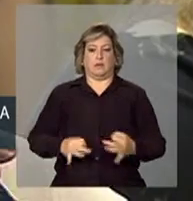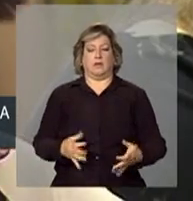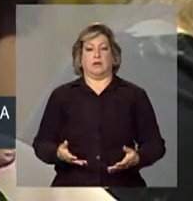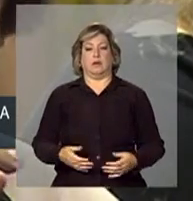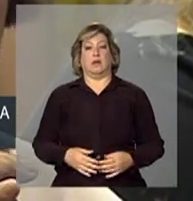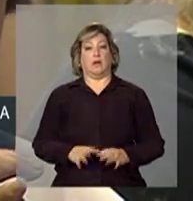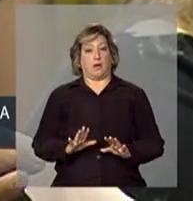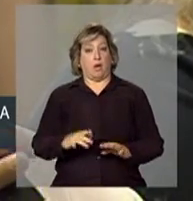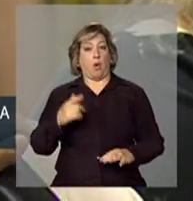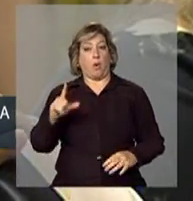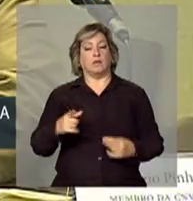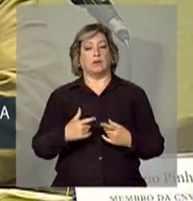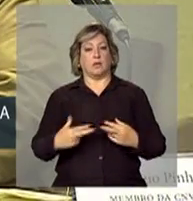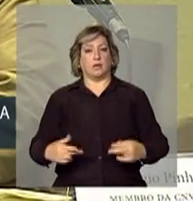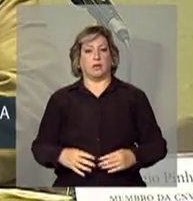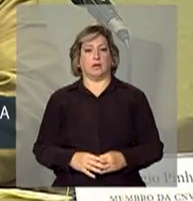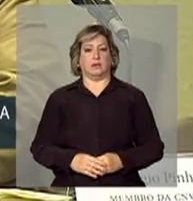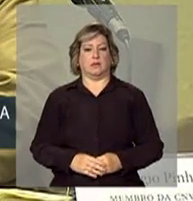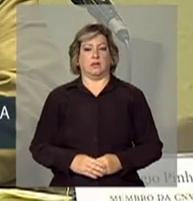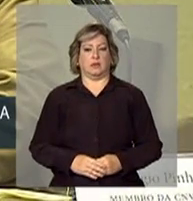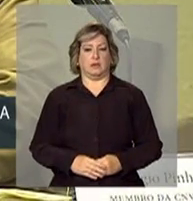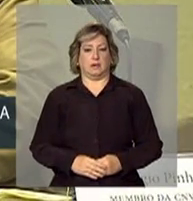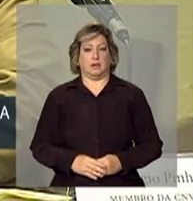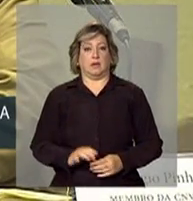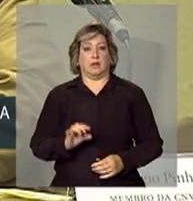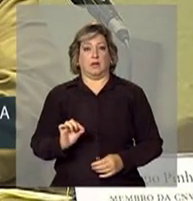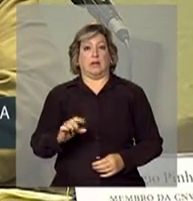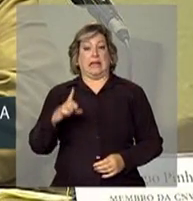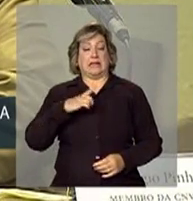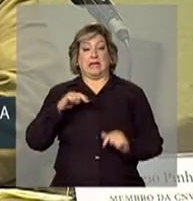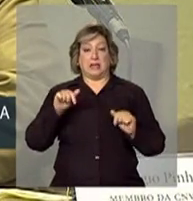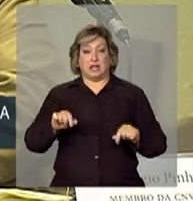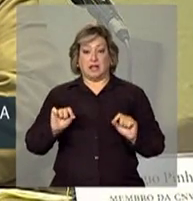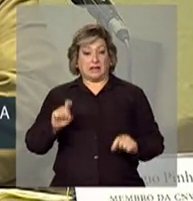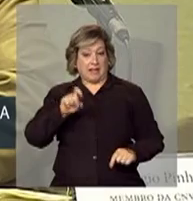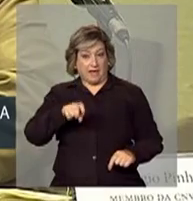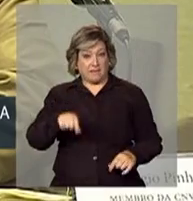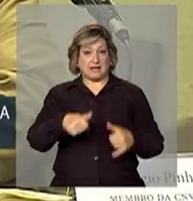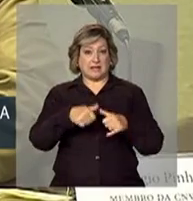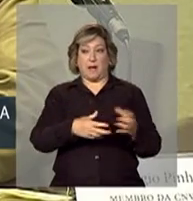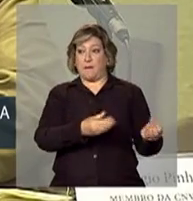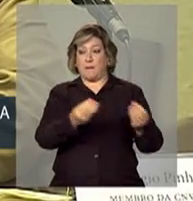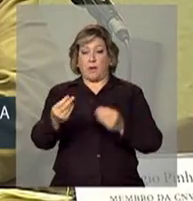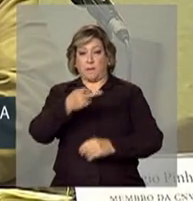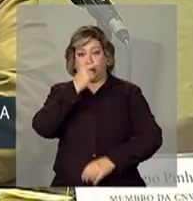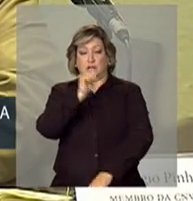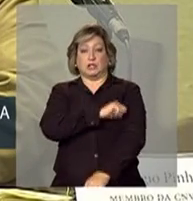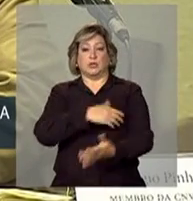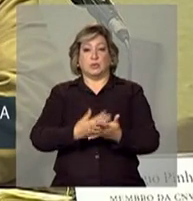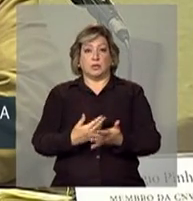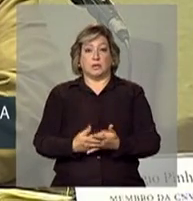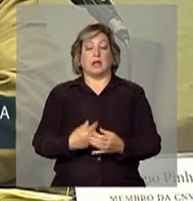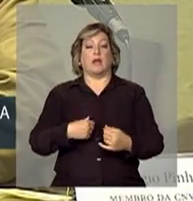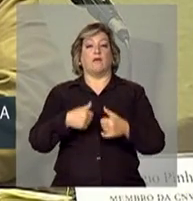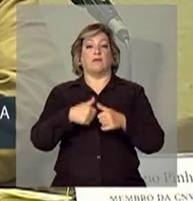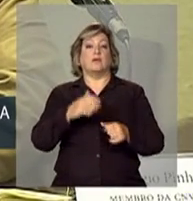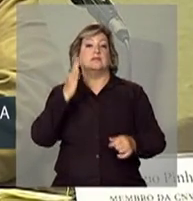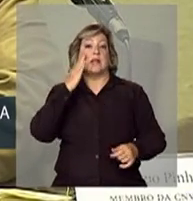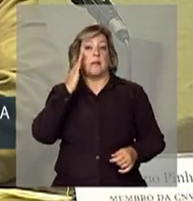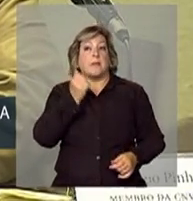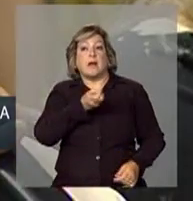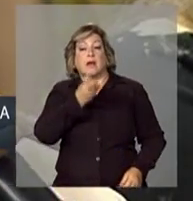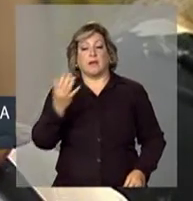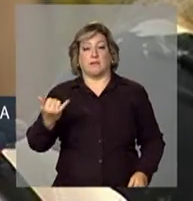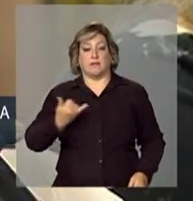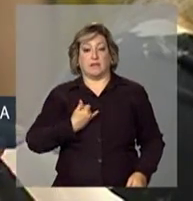E outra coisa, aqui devia estar cheio de estudante. Toda vez que vocês fazem uma sessão, eu fico sabendo por acaso. E,